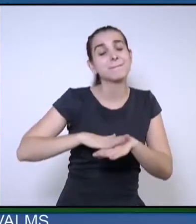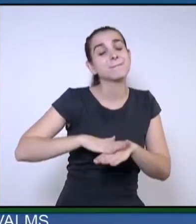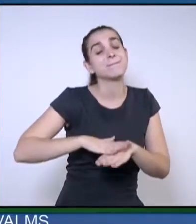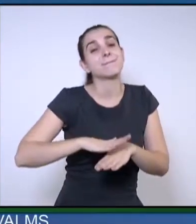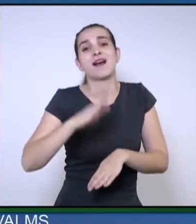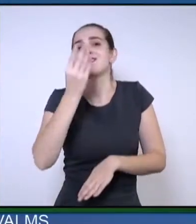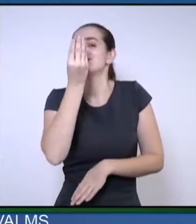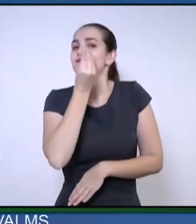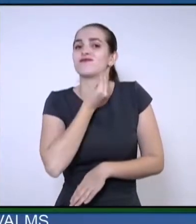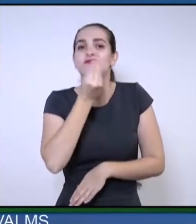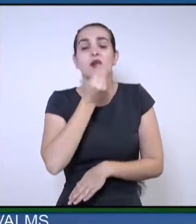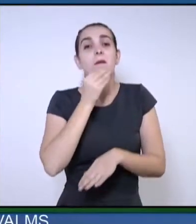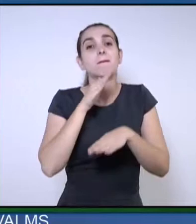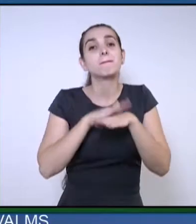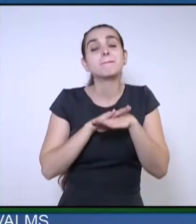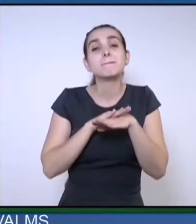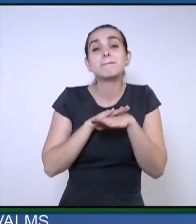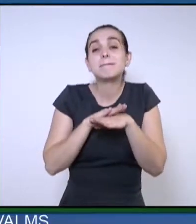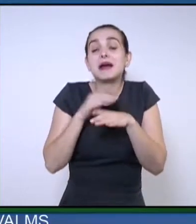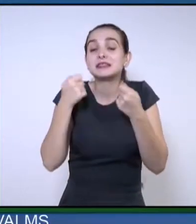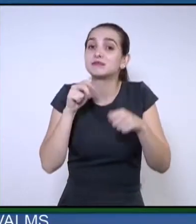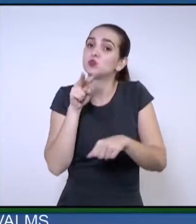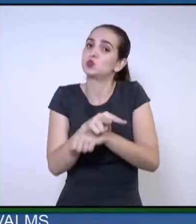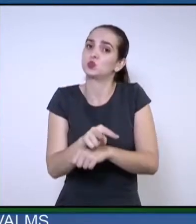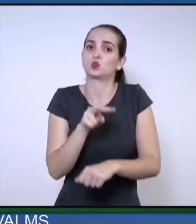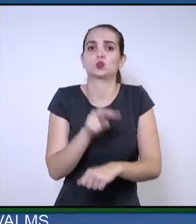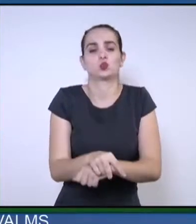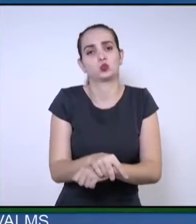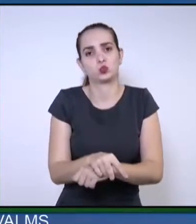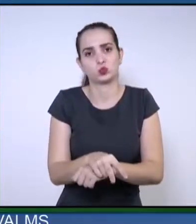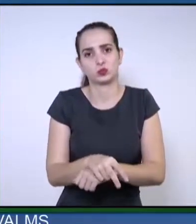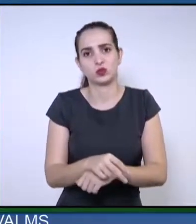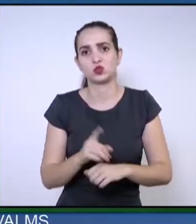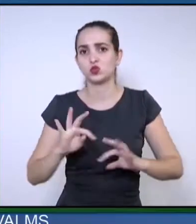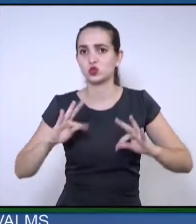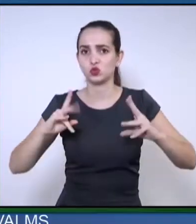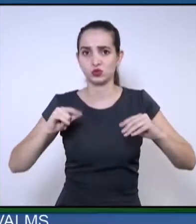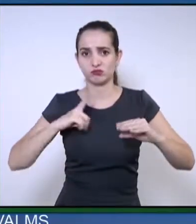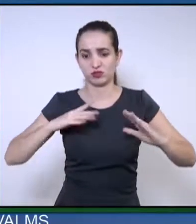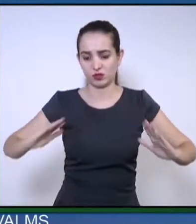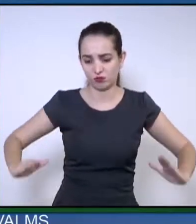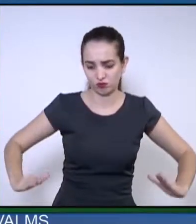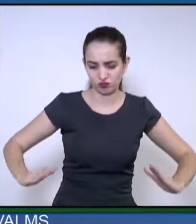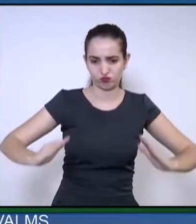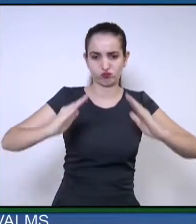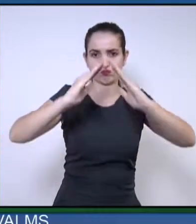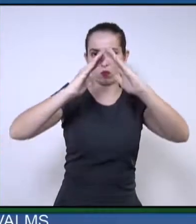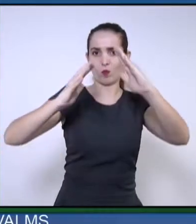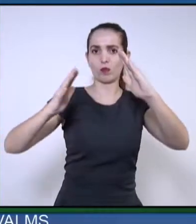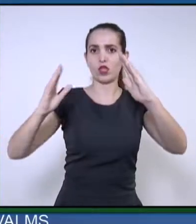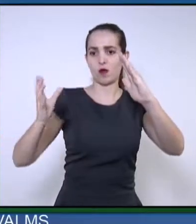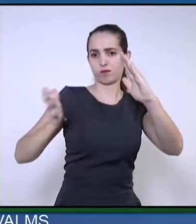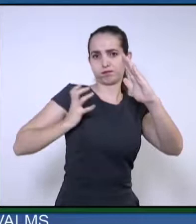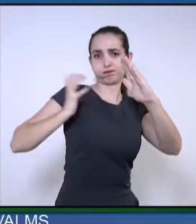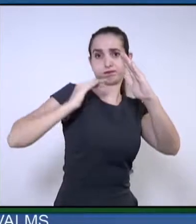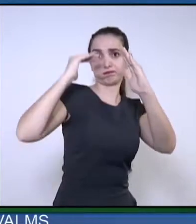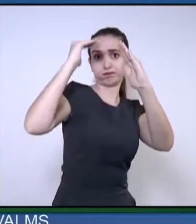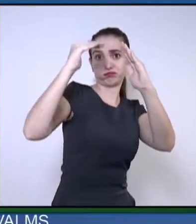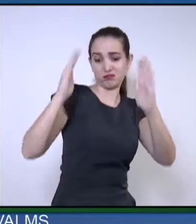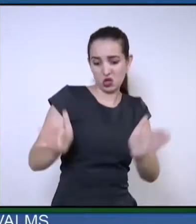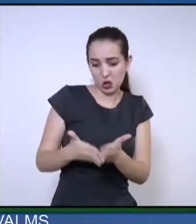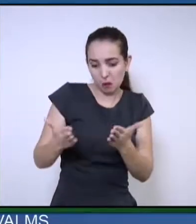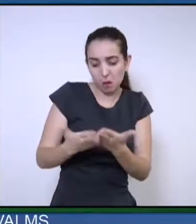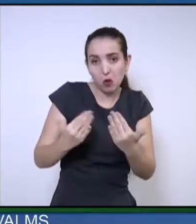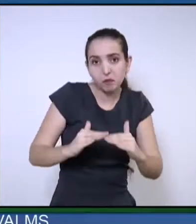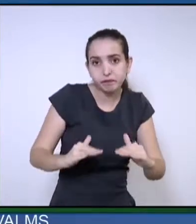do perfil social, de todos os perfis sociais que compõem a pirâmide social brasileira, deputado Cabalmi. Então, não estamos falando